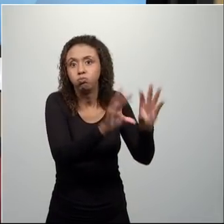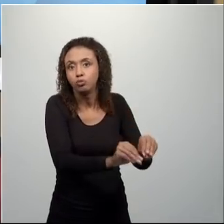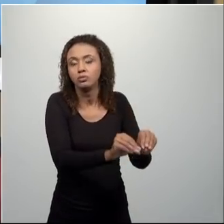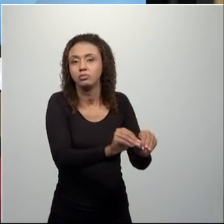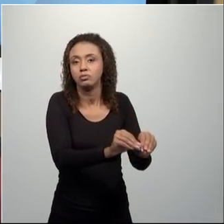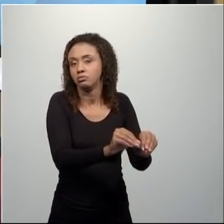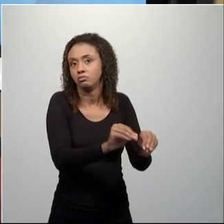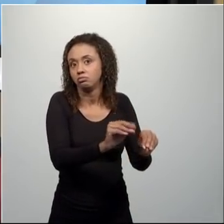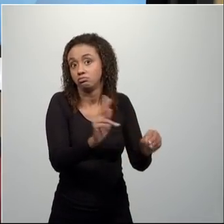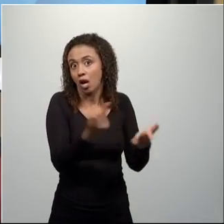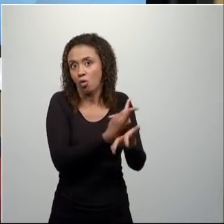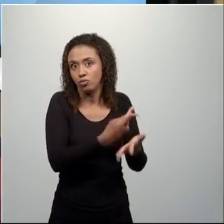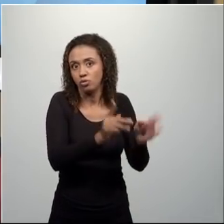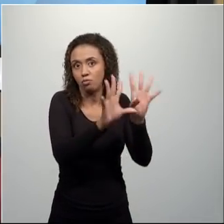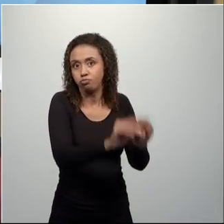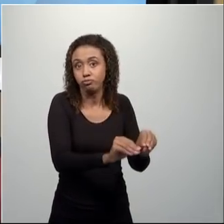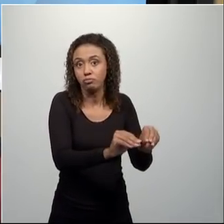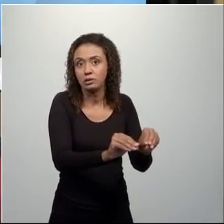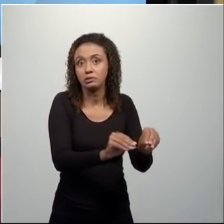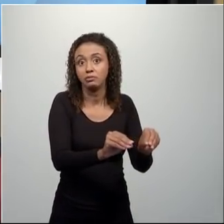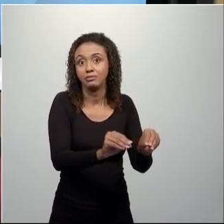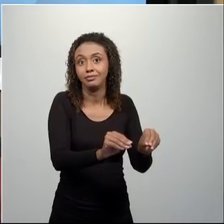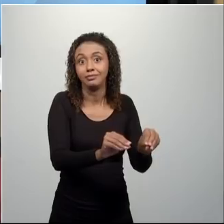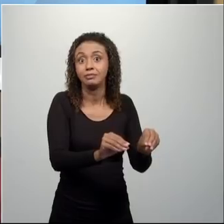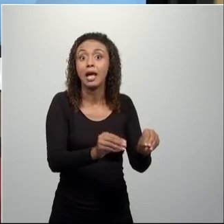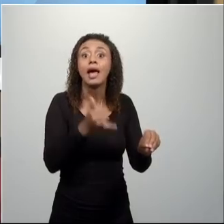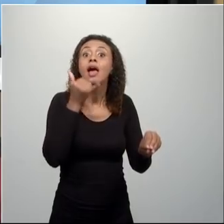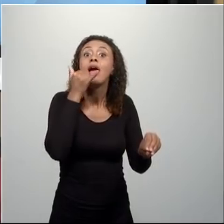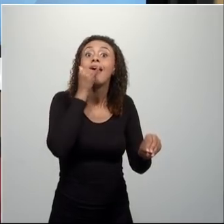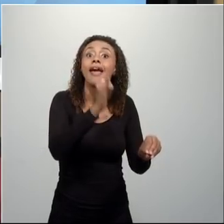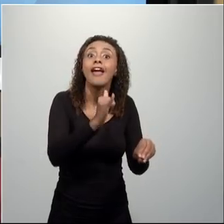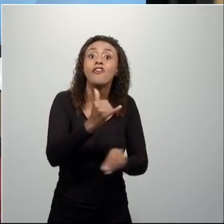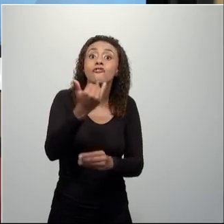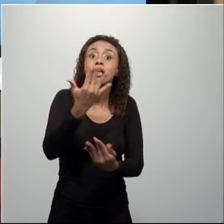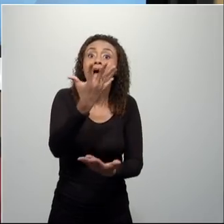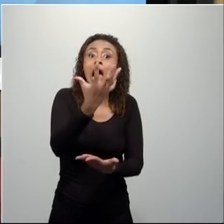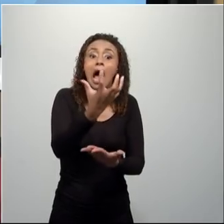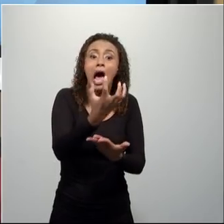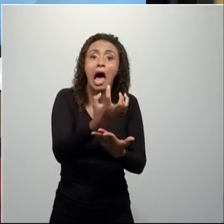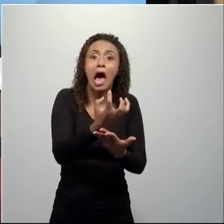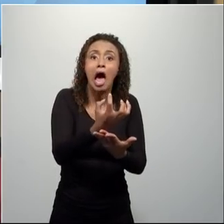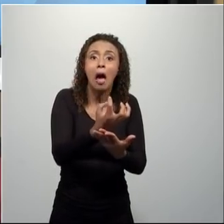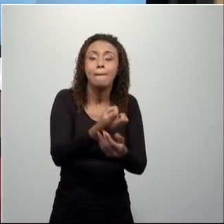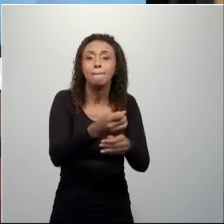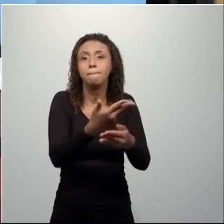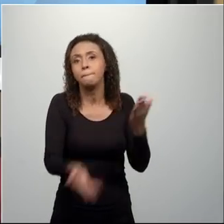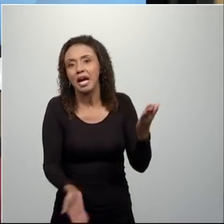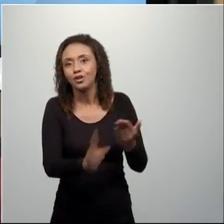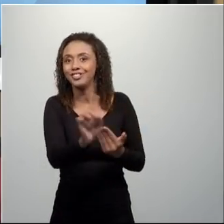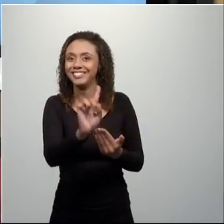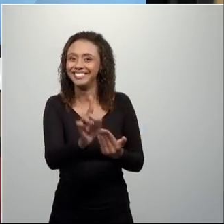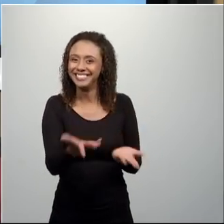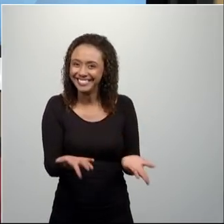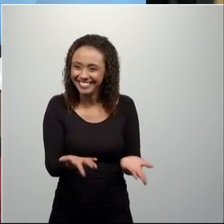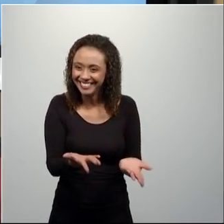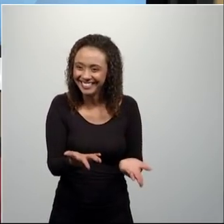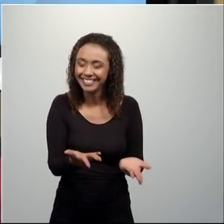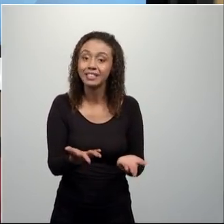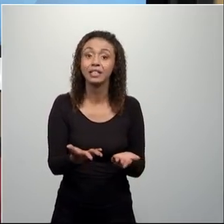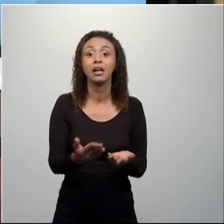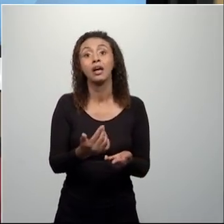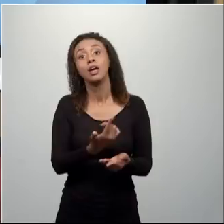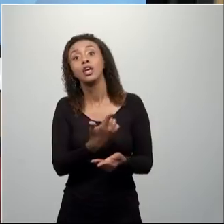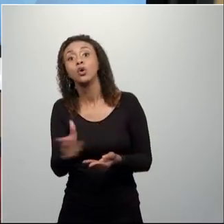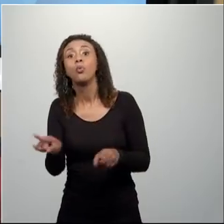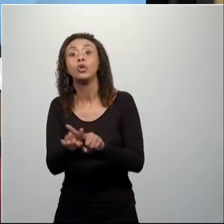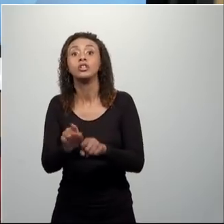alguém desligar o computador o arquivo não suma da rede ea também que os nós não sejam egoístas que eles ajudem